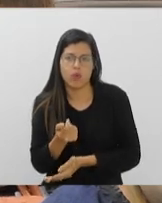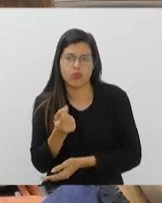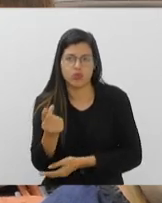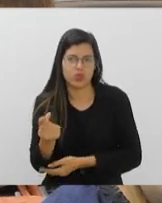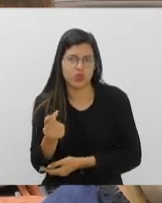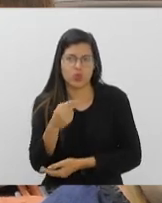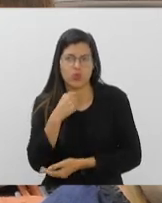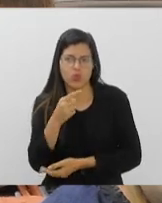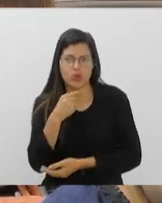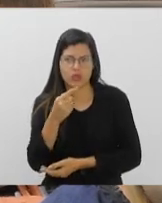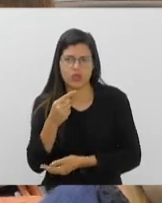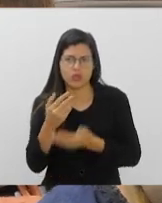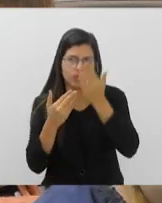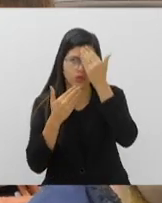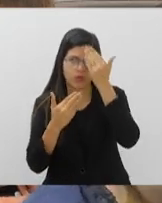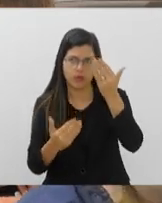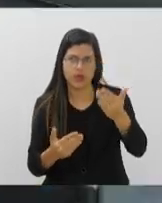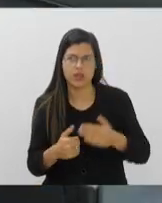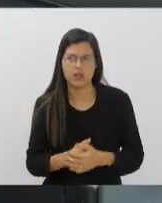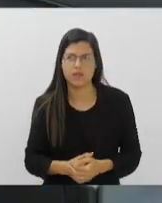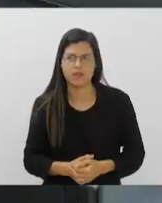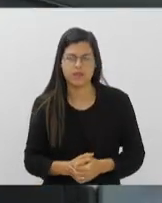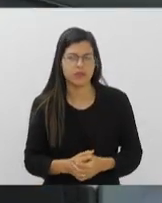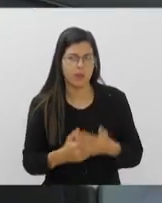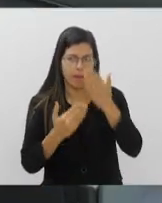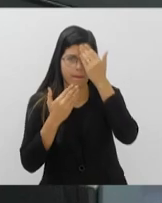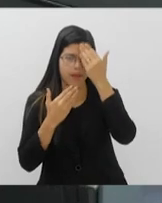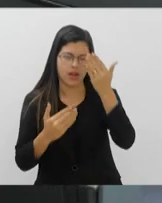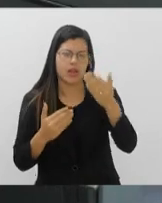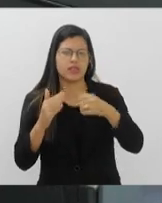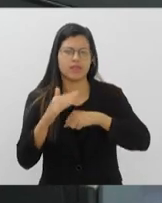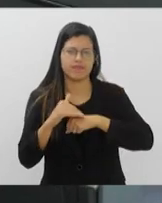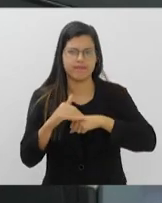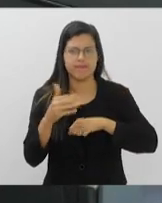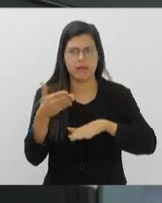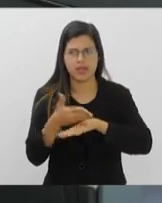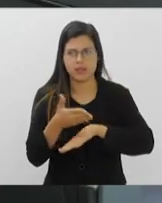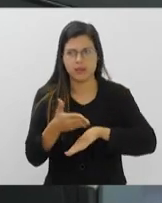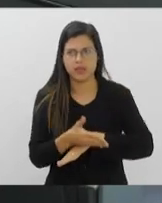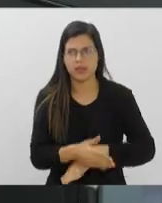essas crianças Muito obrigado obrigada querido pela sua partipação